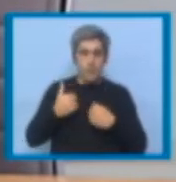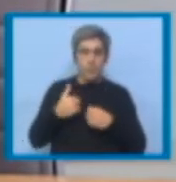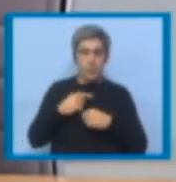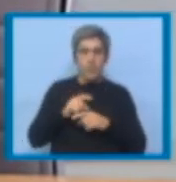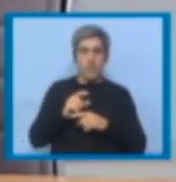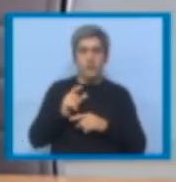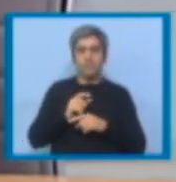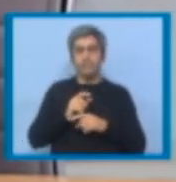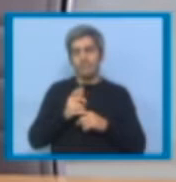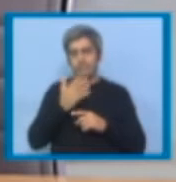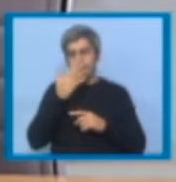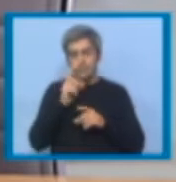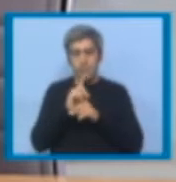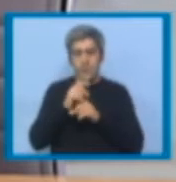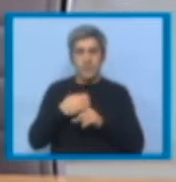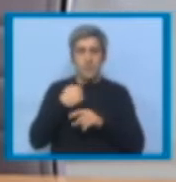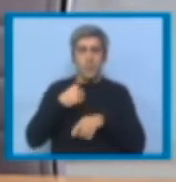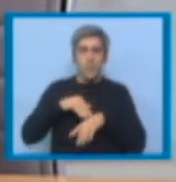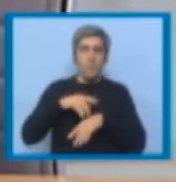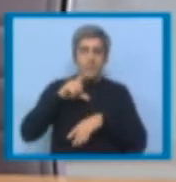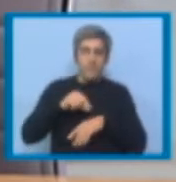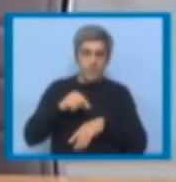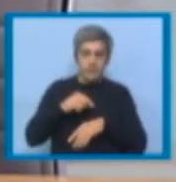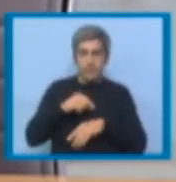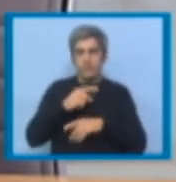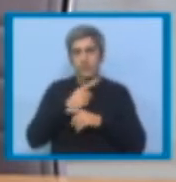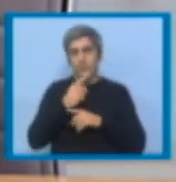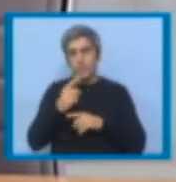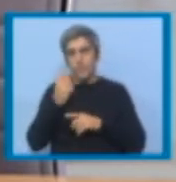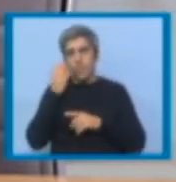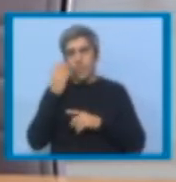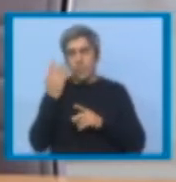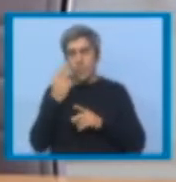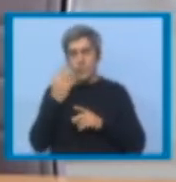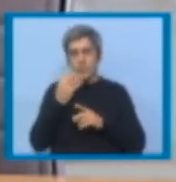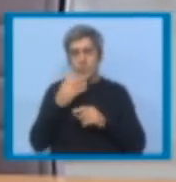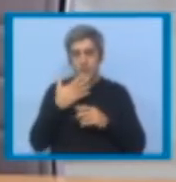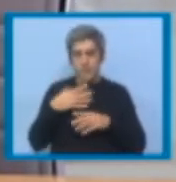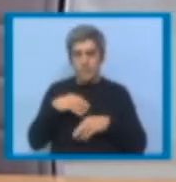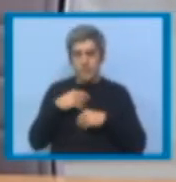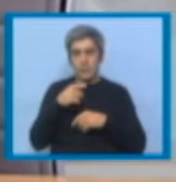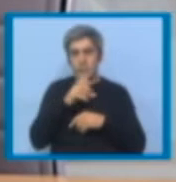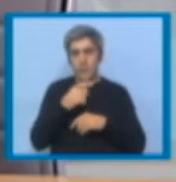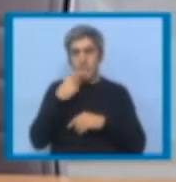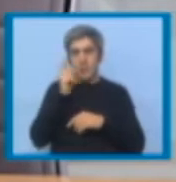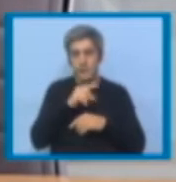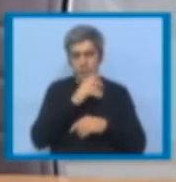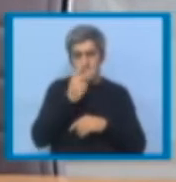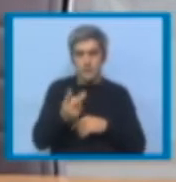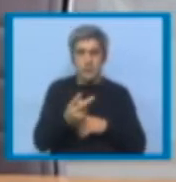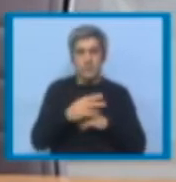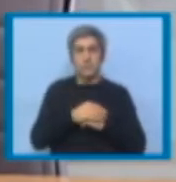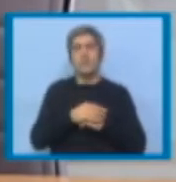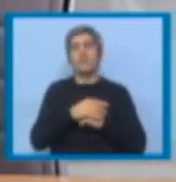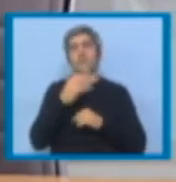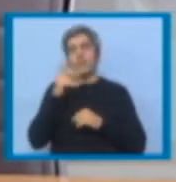quase que parecia que se sentia culpabilizado, porque como é que deixámos que isto acontecesse outra vez e daí